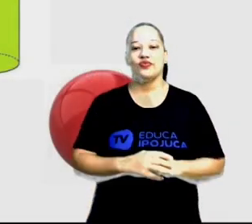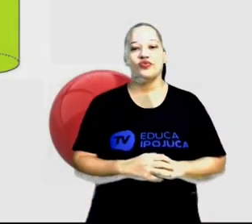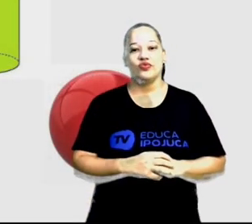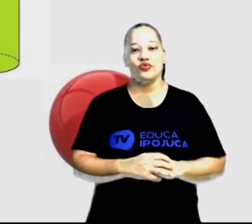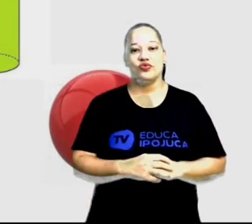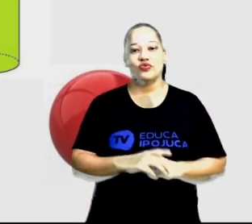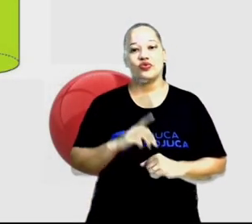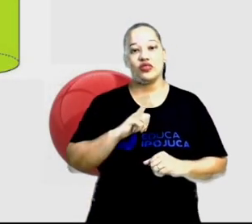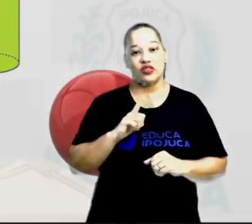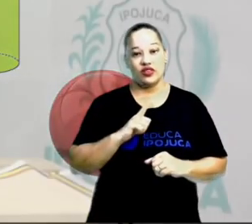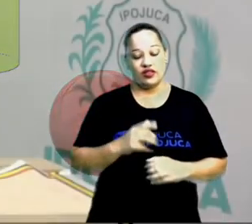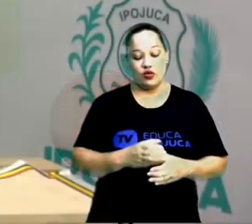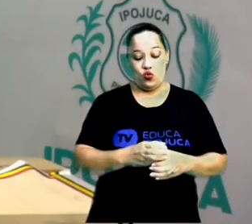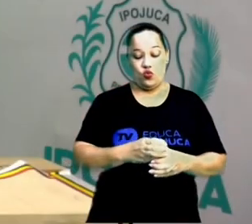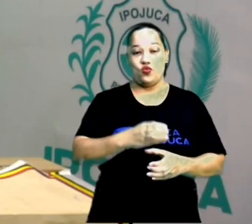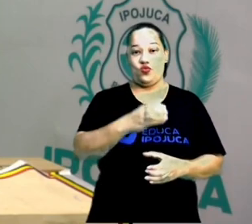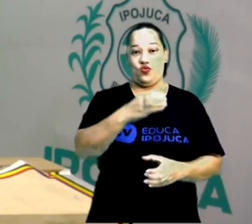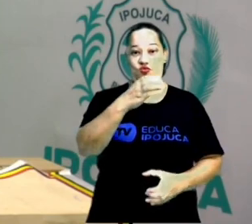o cilindro